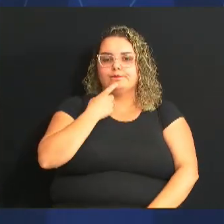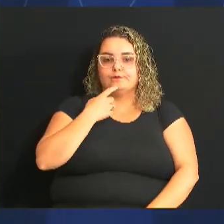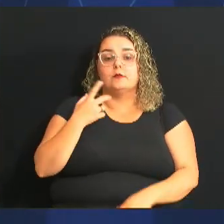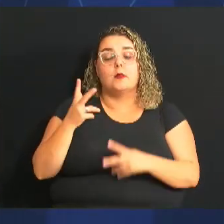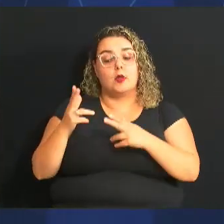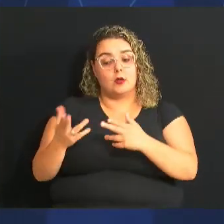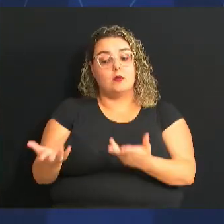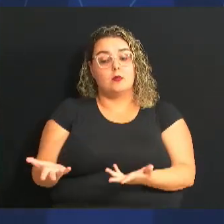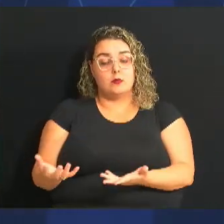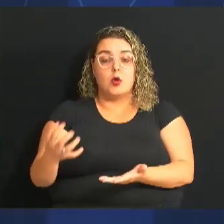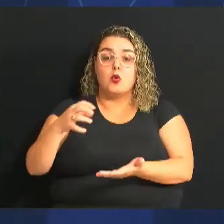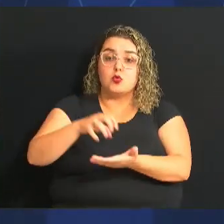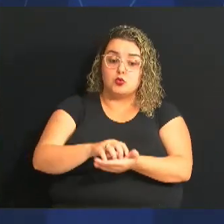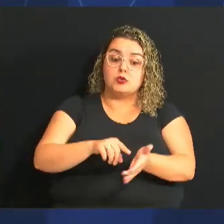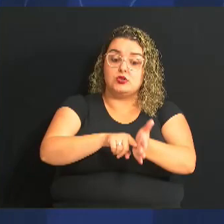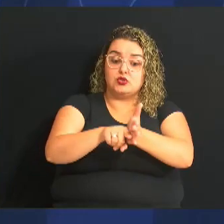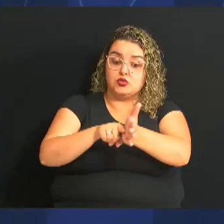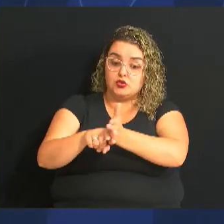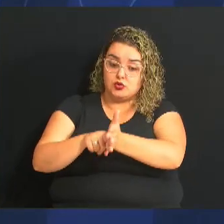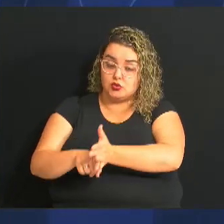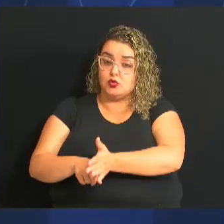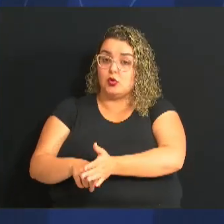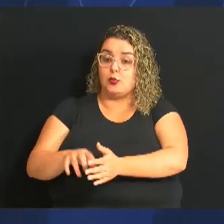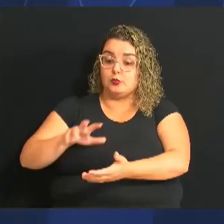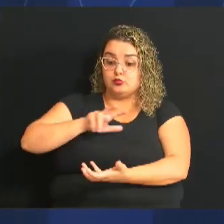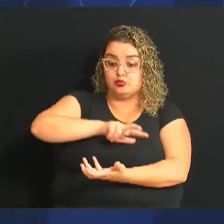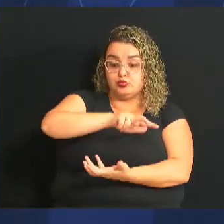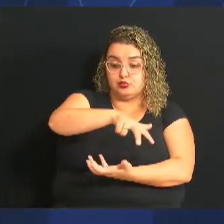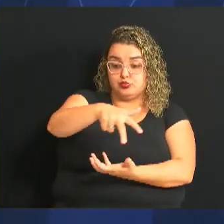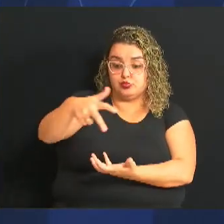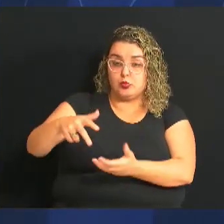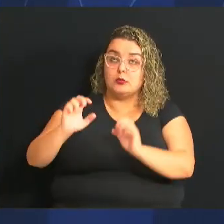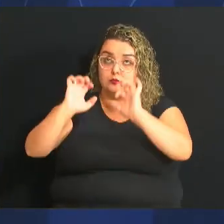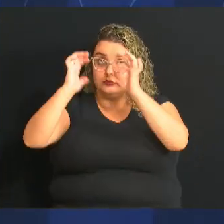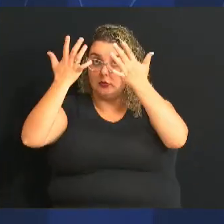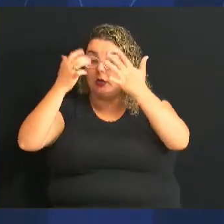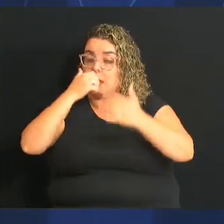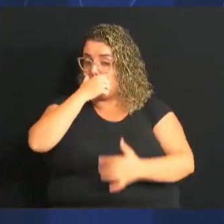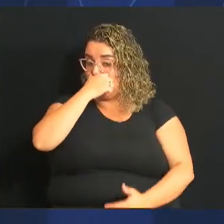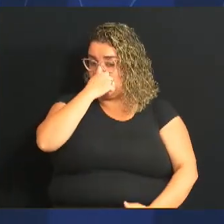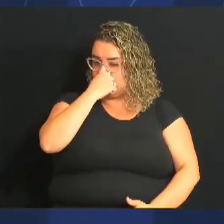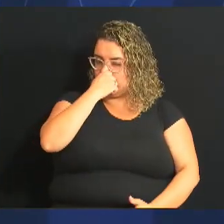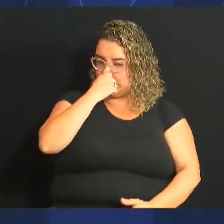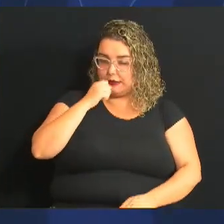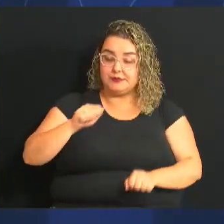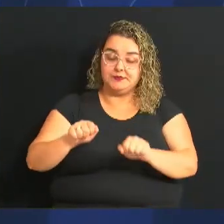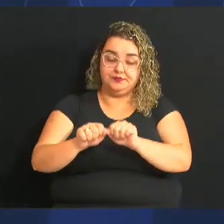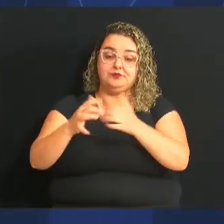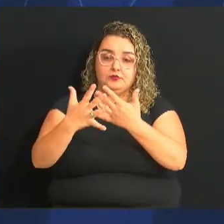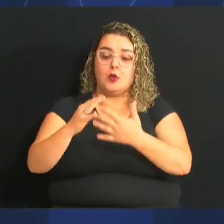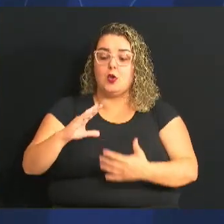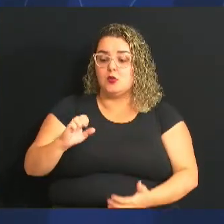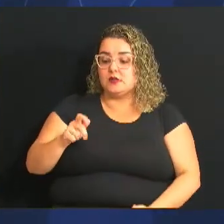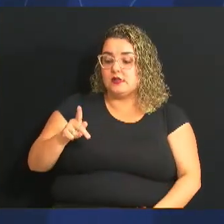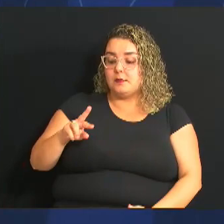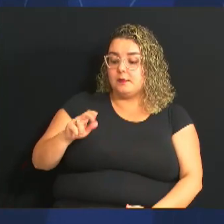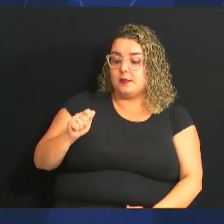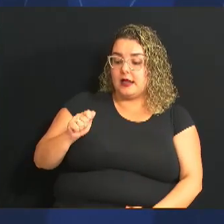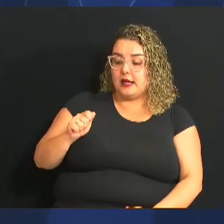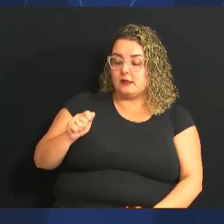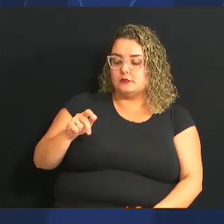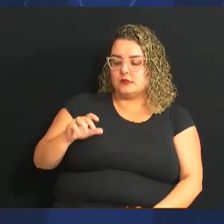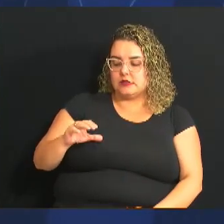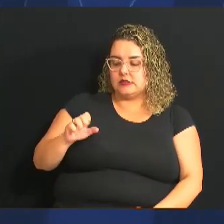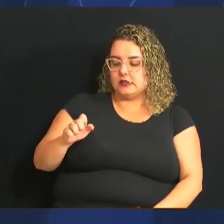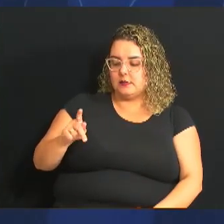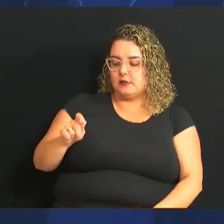com o Centro de Pesquisas Meteorológicas e Climáticas aplicadas à agricultura, o CEPAGRE da Unicamp, foram